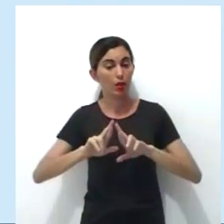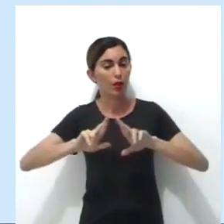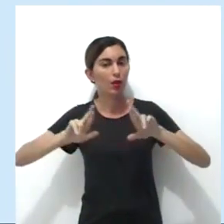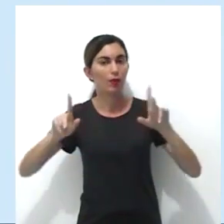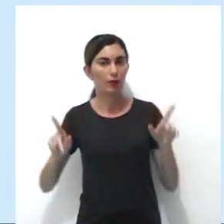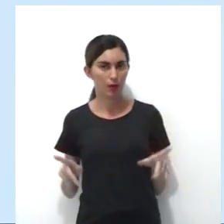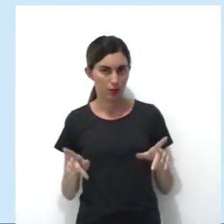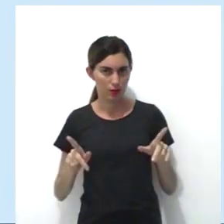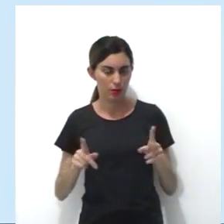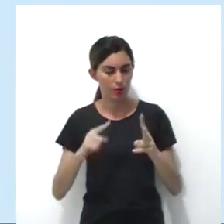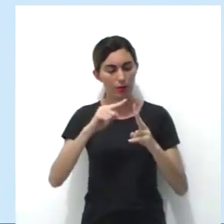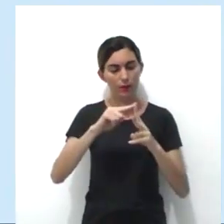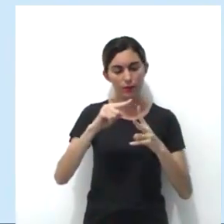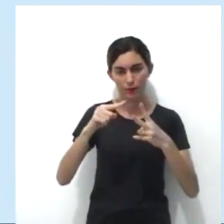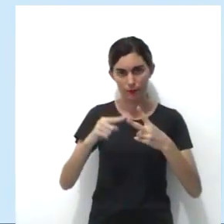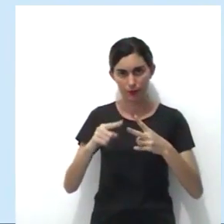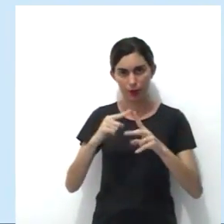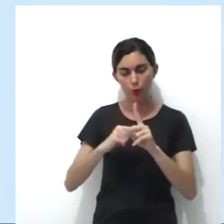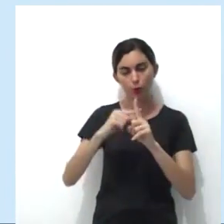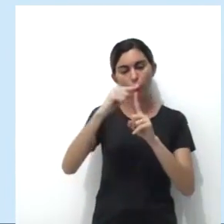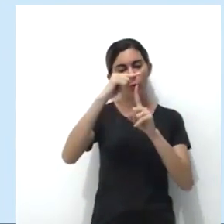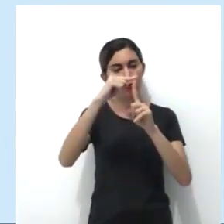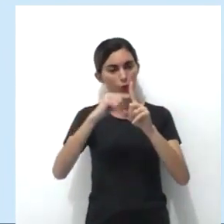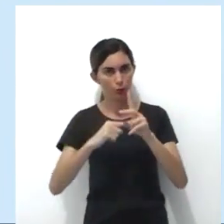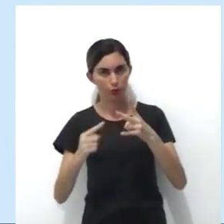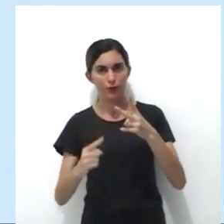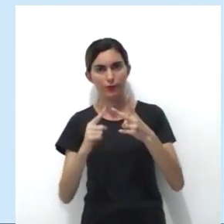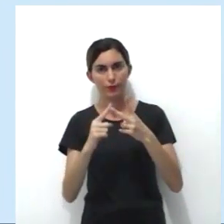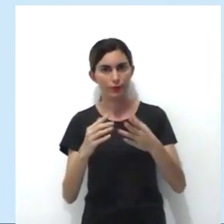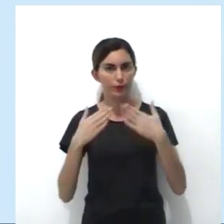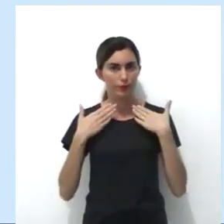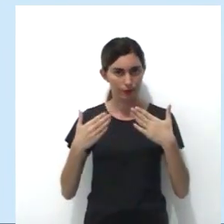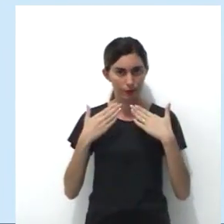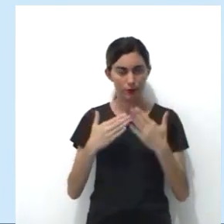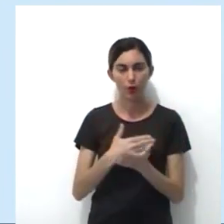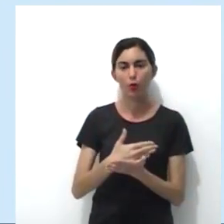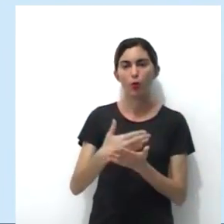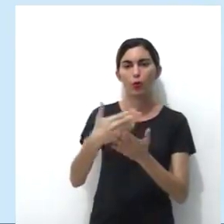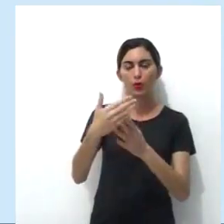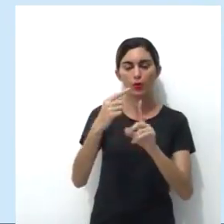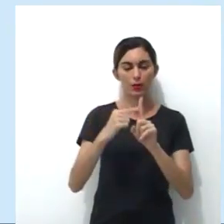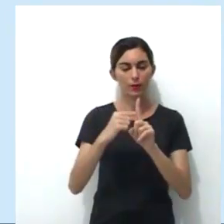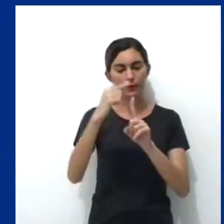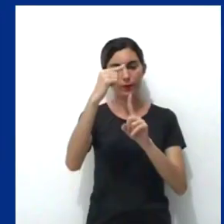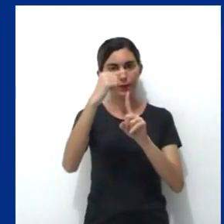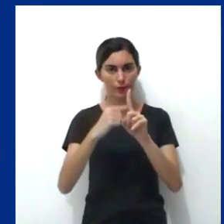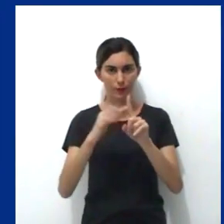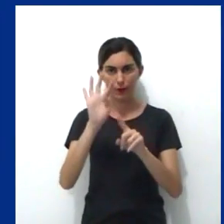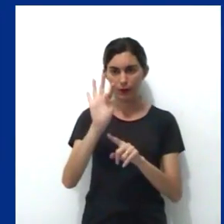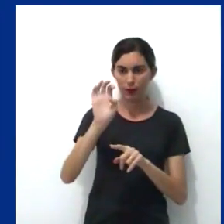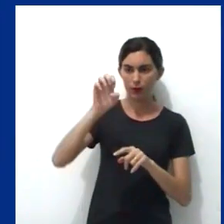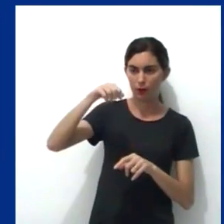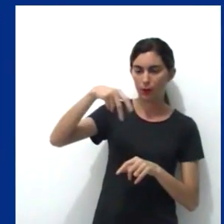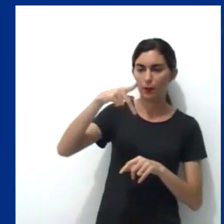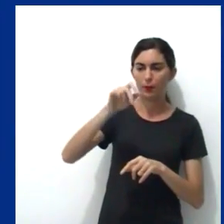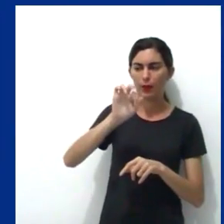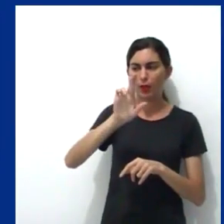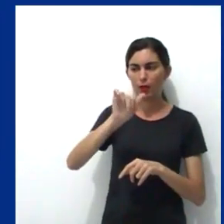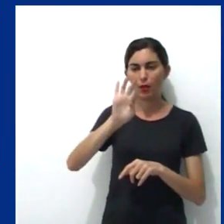vamos relembrar, na verdade, alguns conceitos. Entre esses, eu quero relembrar o conceito de